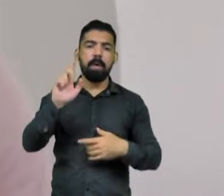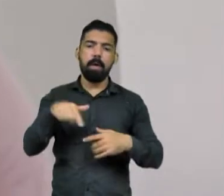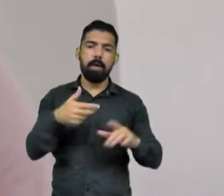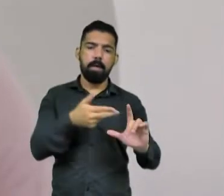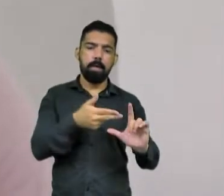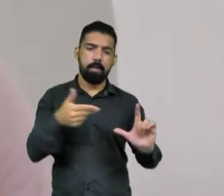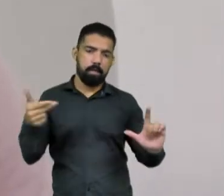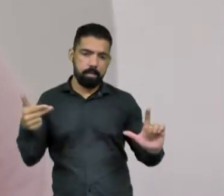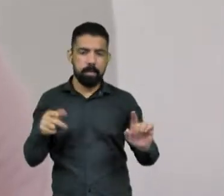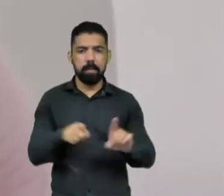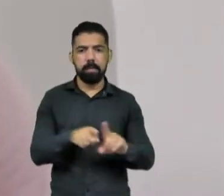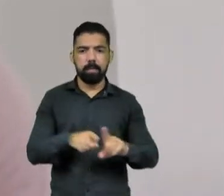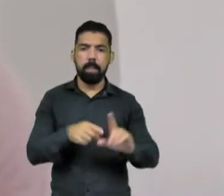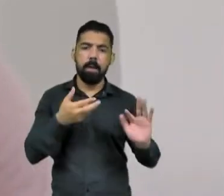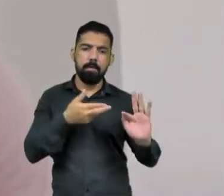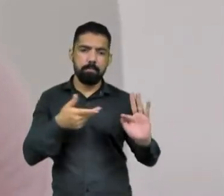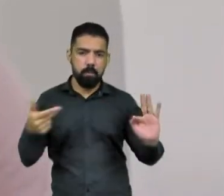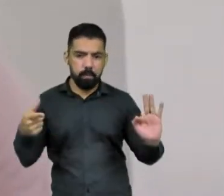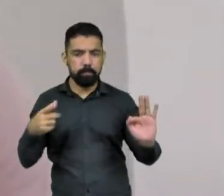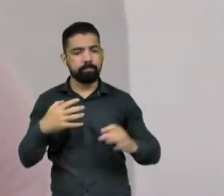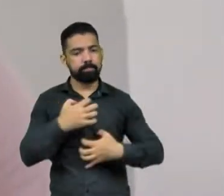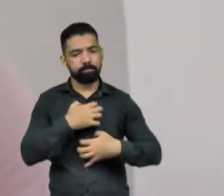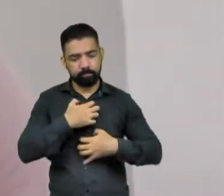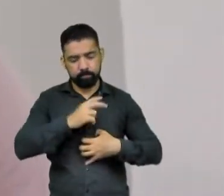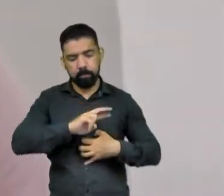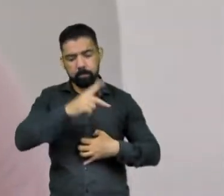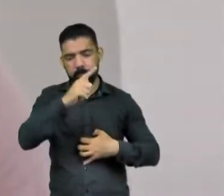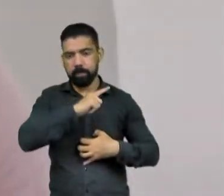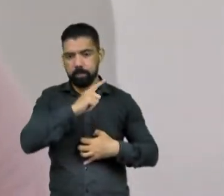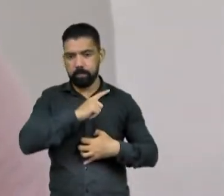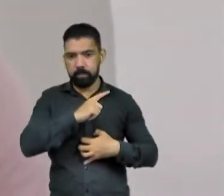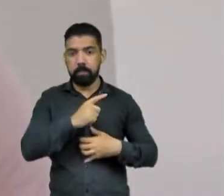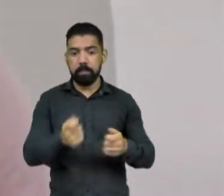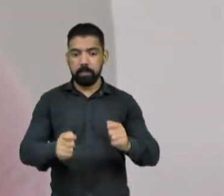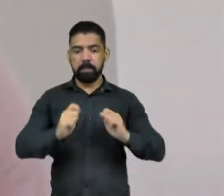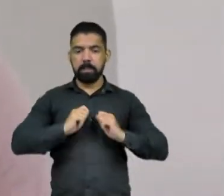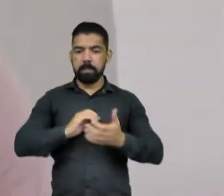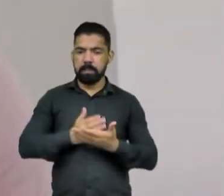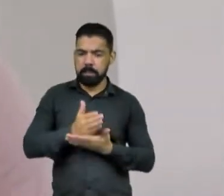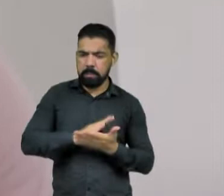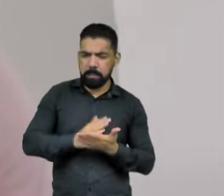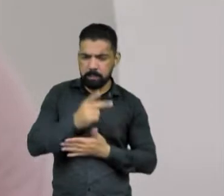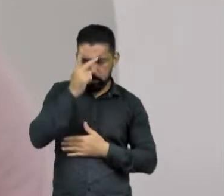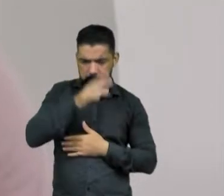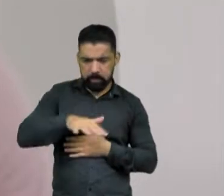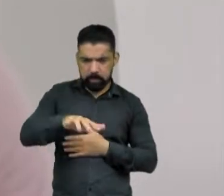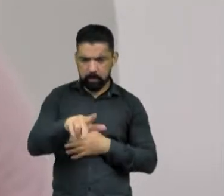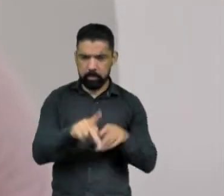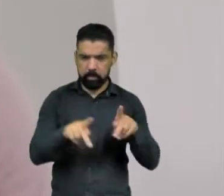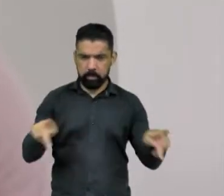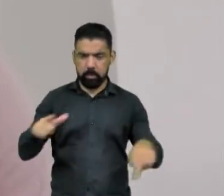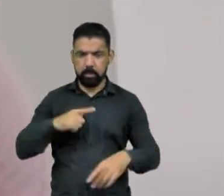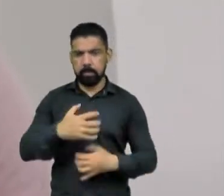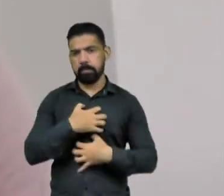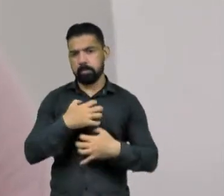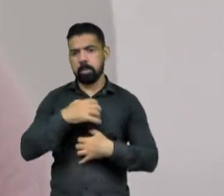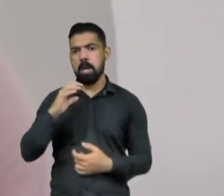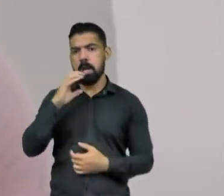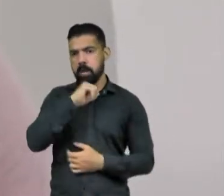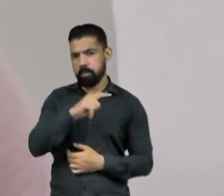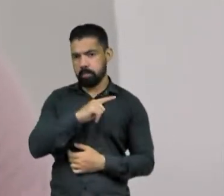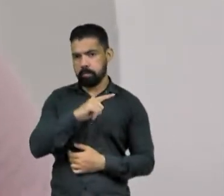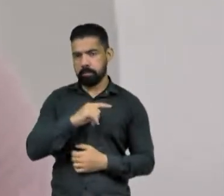das hortifrutis. Então tudo isso acaba gerando um certo incômodo para o consumidor, a população sente do bolso mais rapidamente,